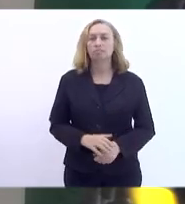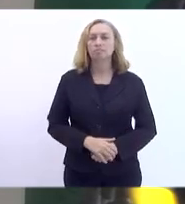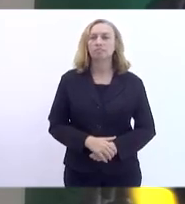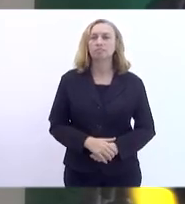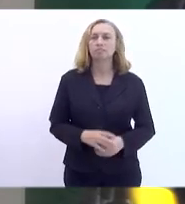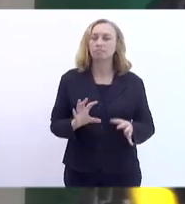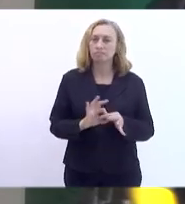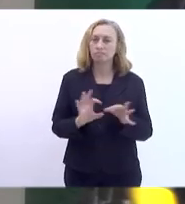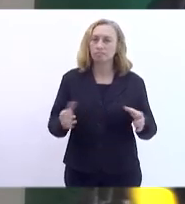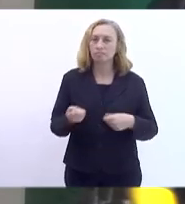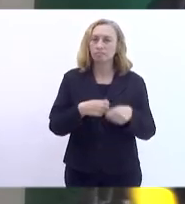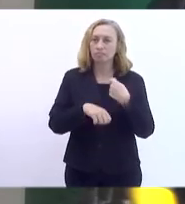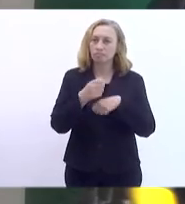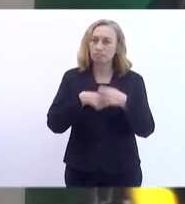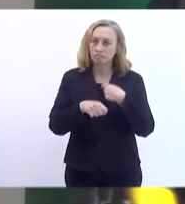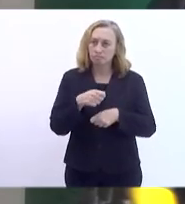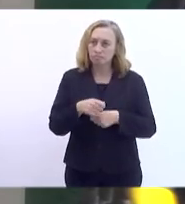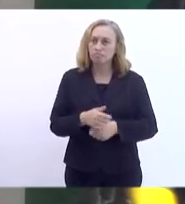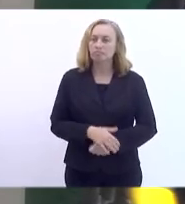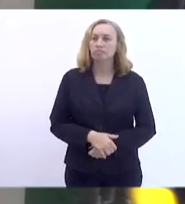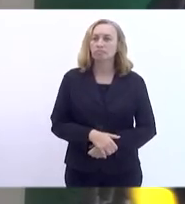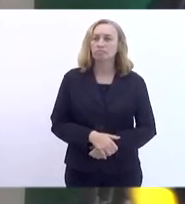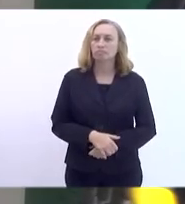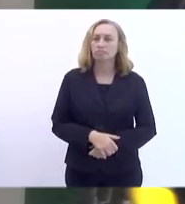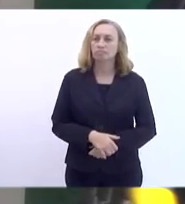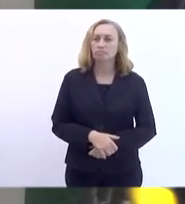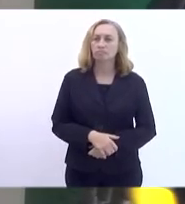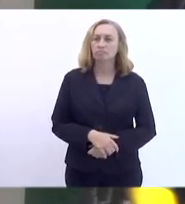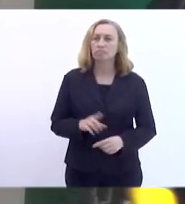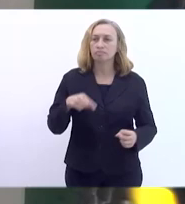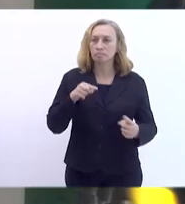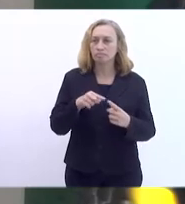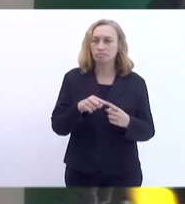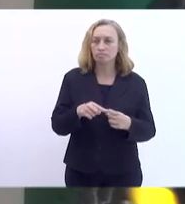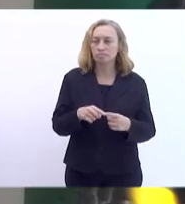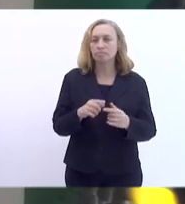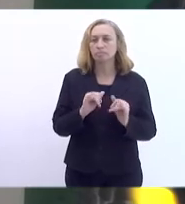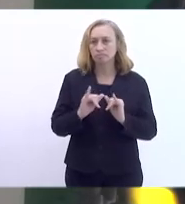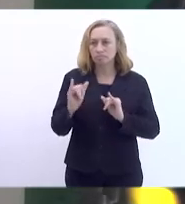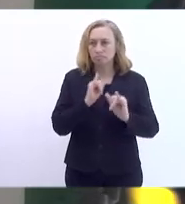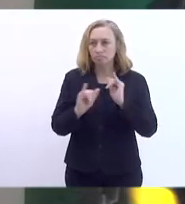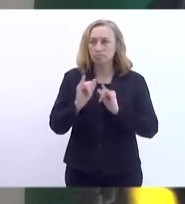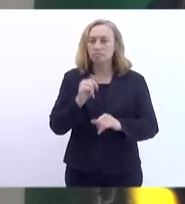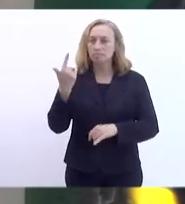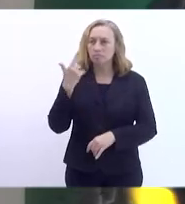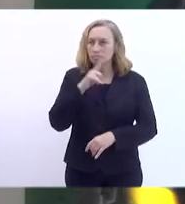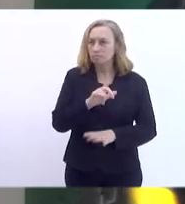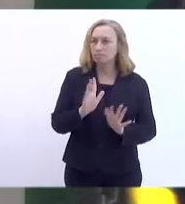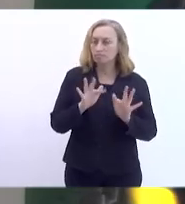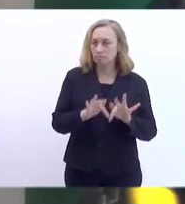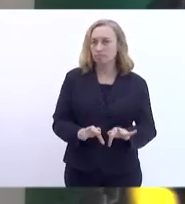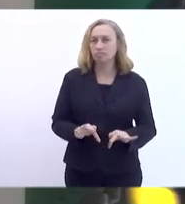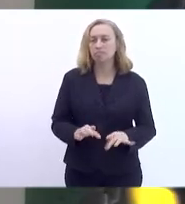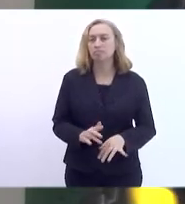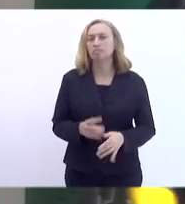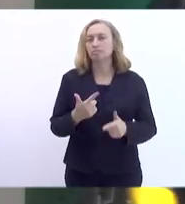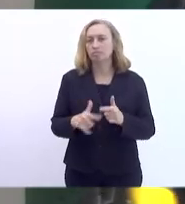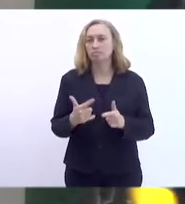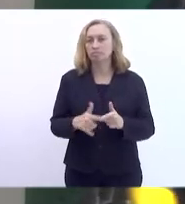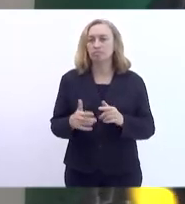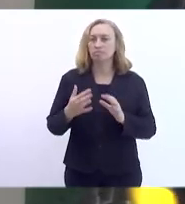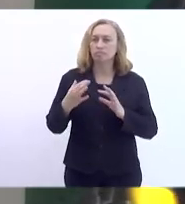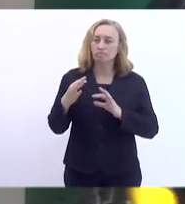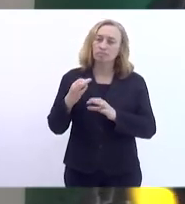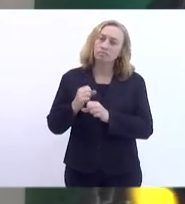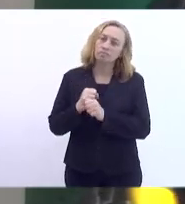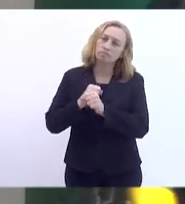administração acho que deve até ser se seu objeto de propaganda isso olha a gente conseguiu botar um fim a esse problema que